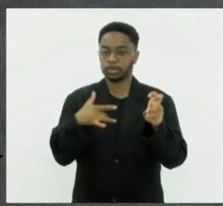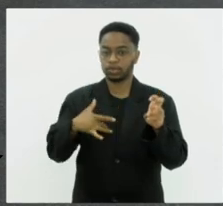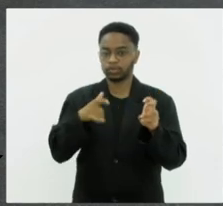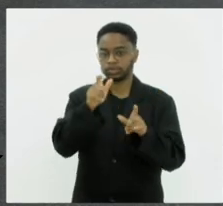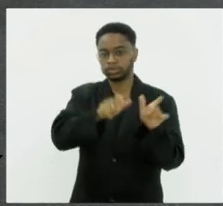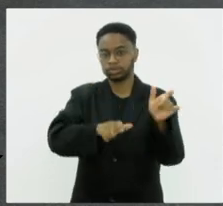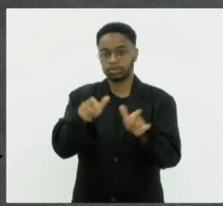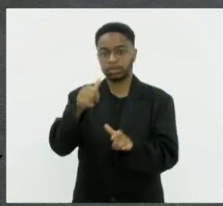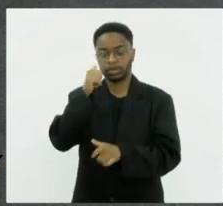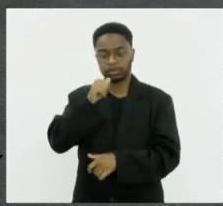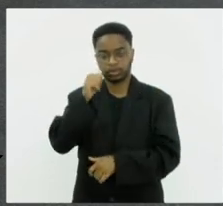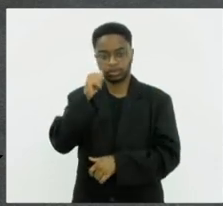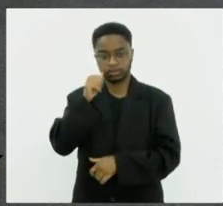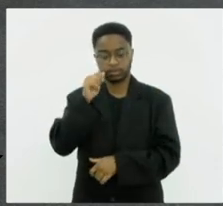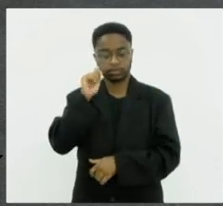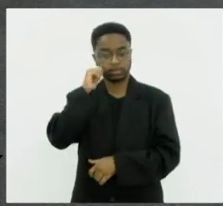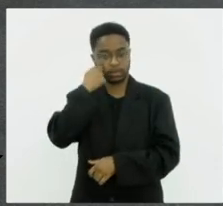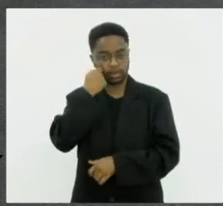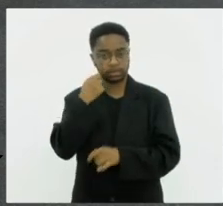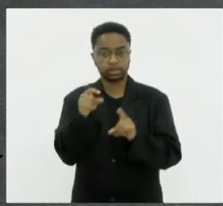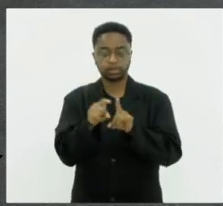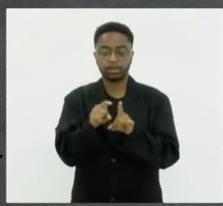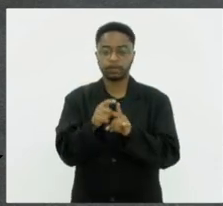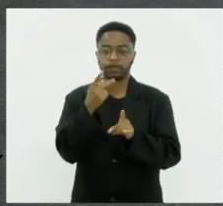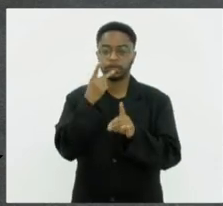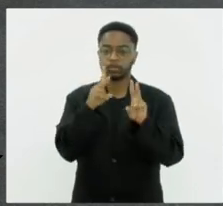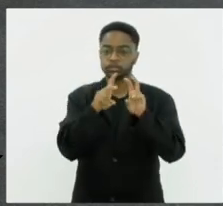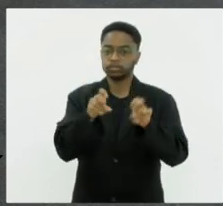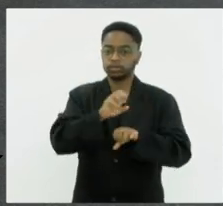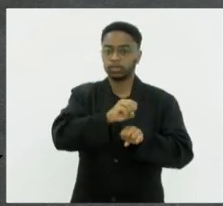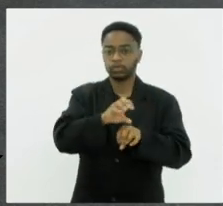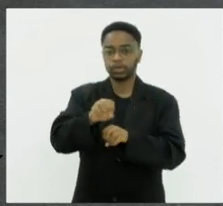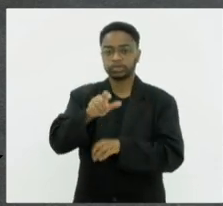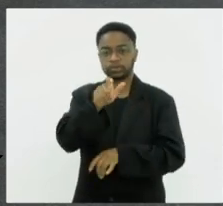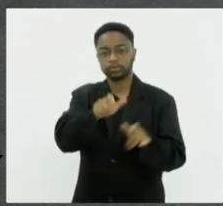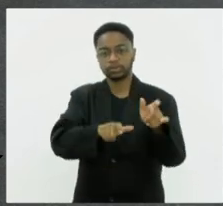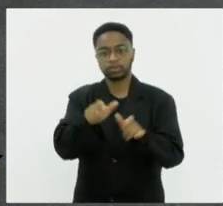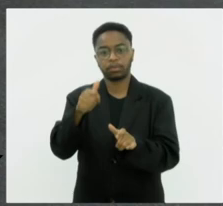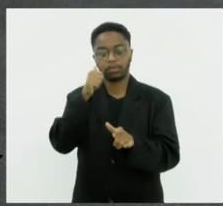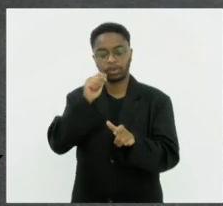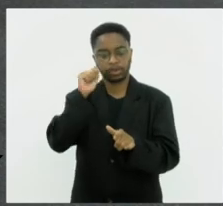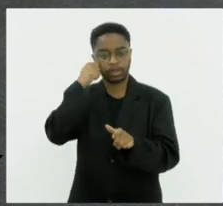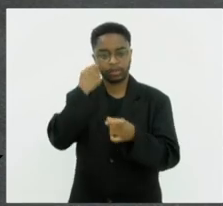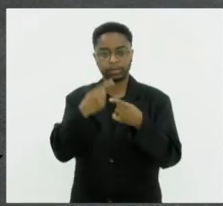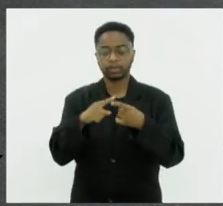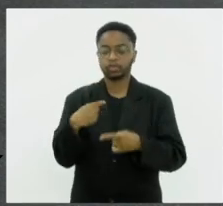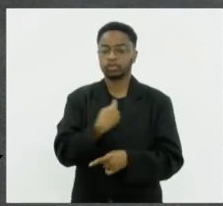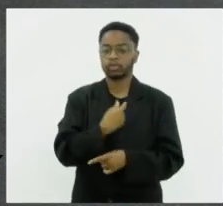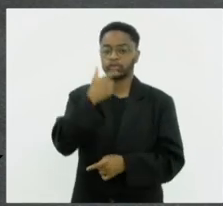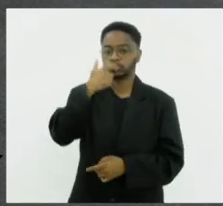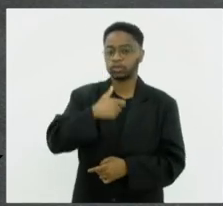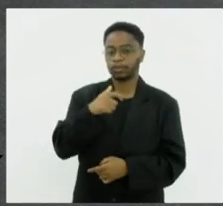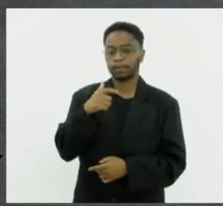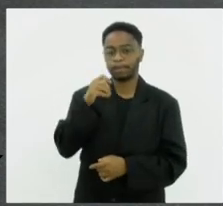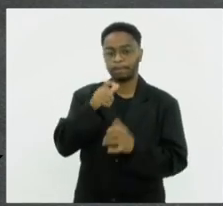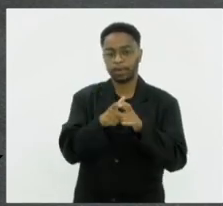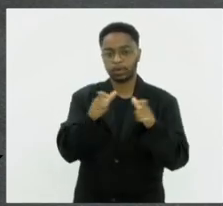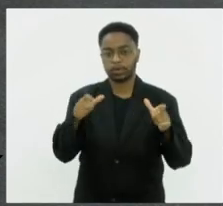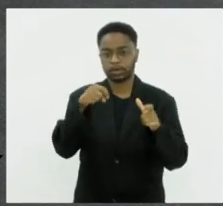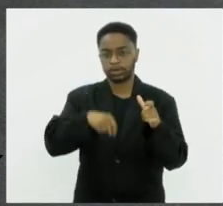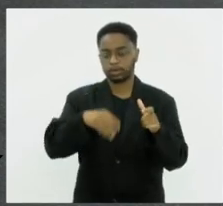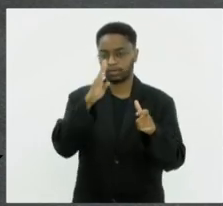negras, trabalhar sobre a educação das mulheres negras. Somos maioria nesse país e, portanto, merecemos